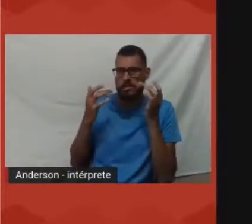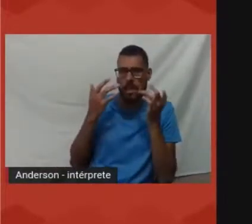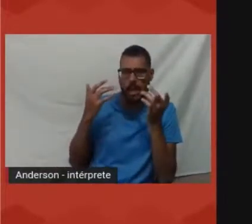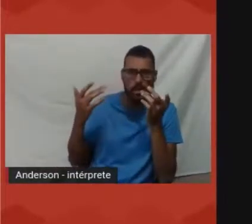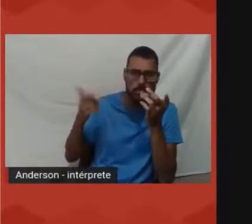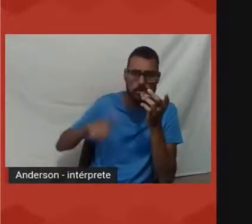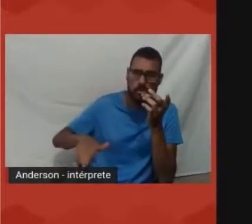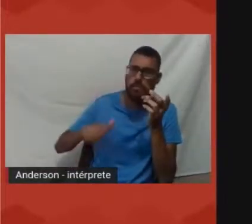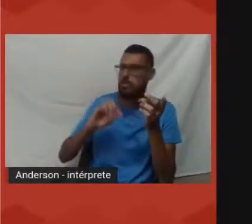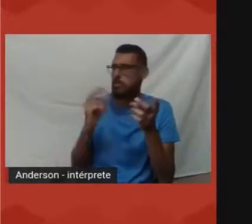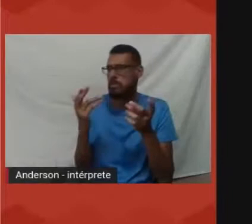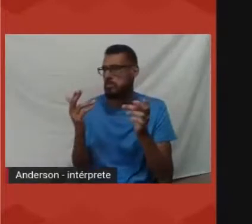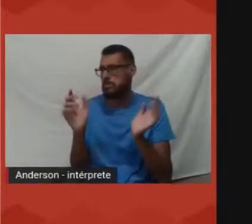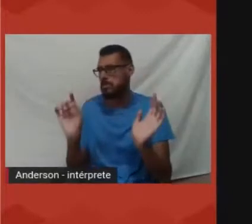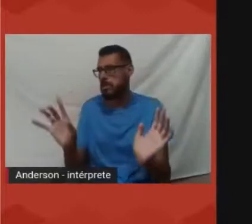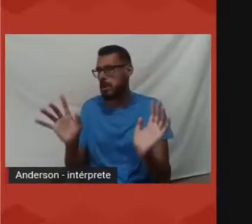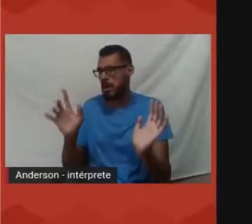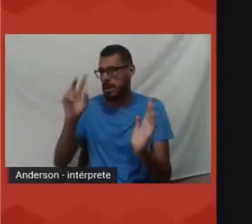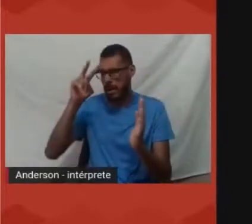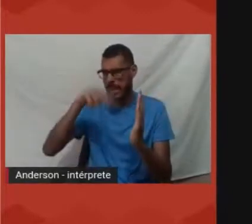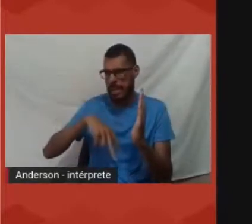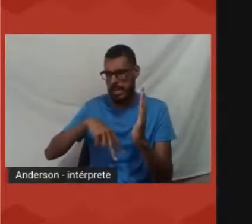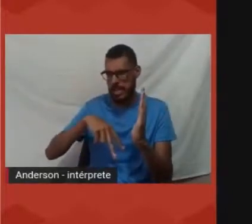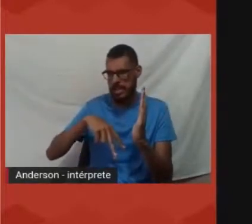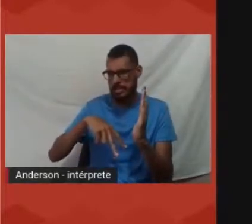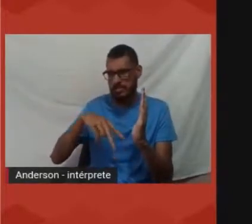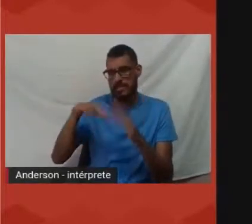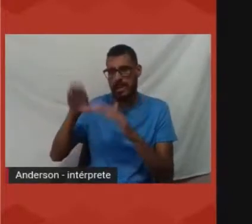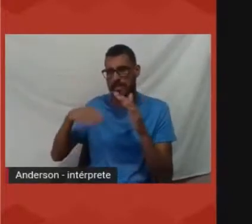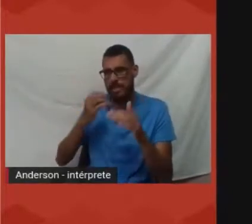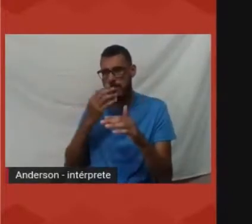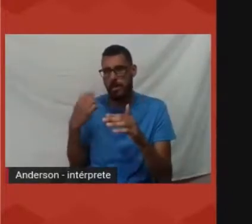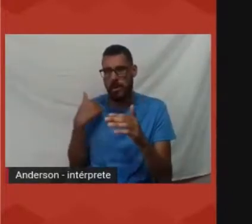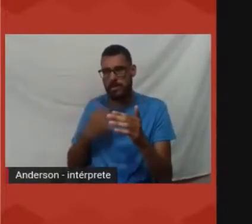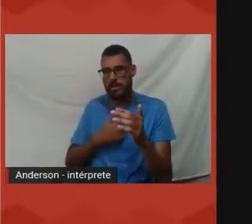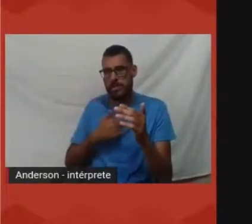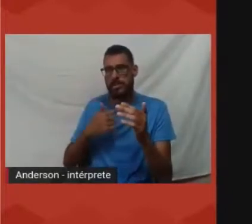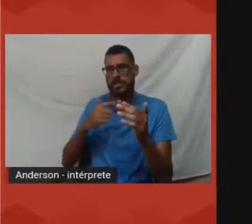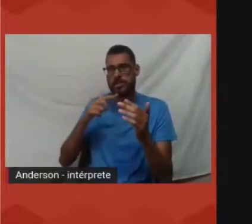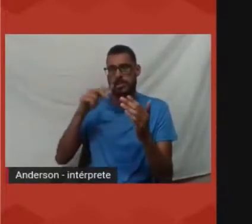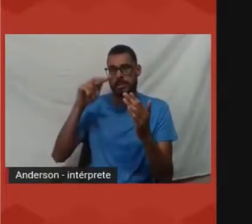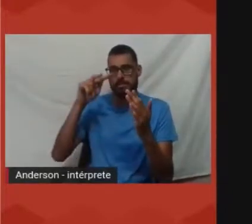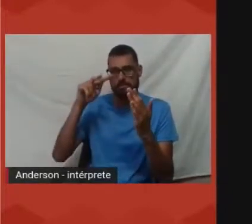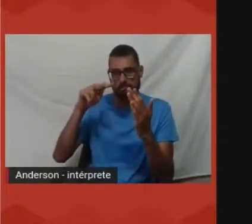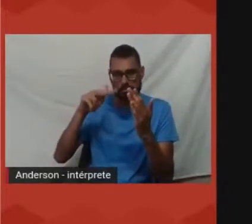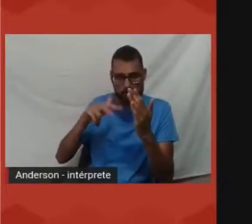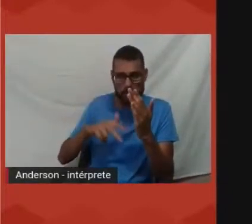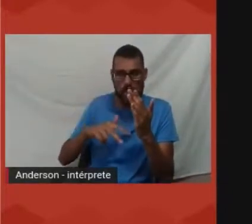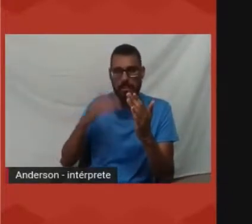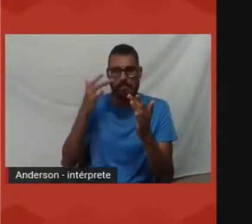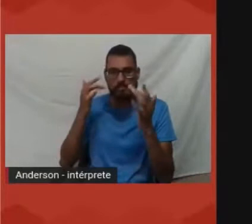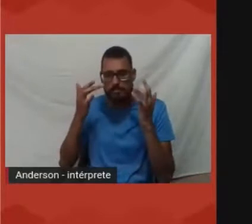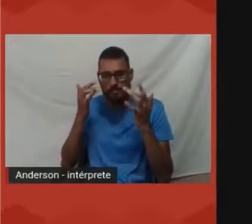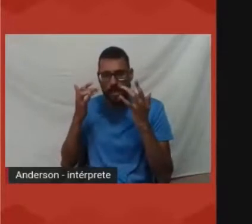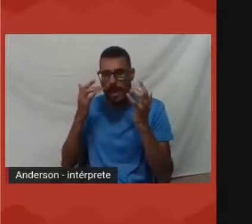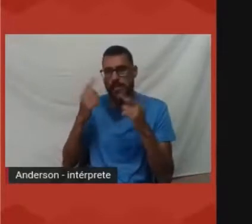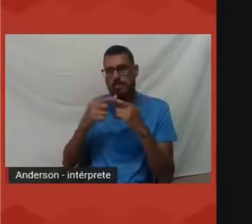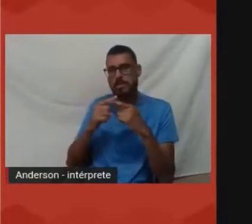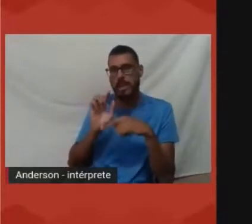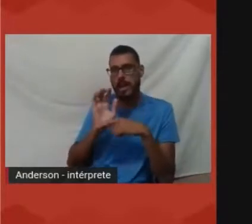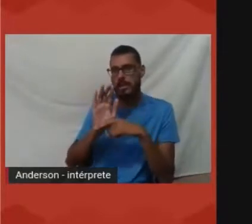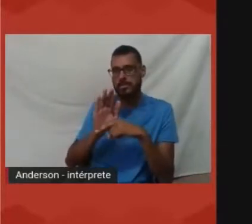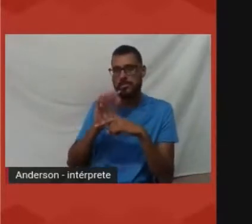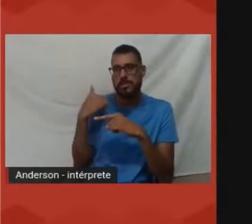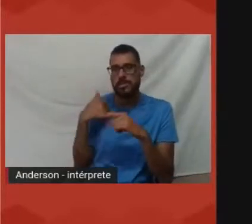simplesmente o pessoal ler. Talvez seria legal dramatizar de novo, porque a gente vai passando slide por slide, né? Fica dividido em